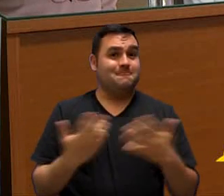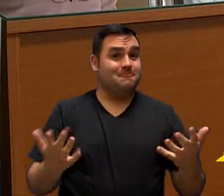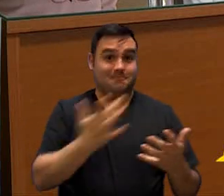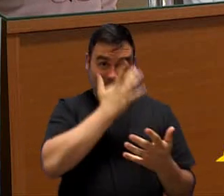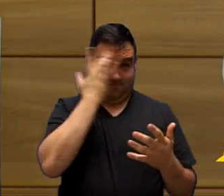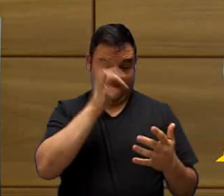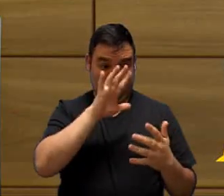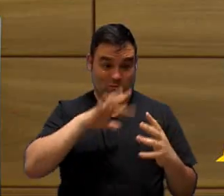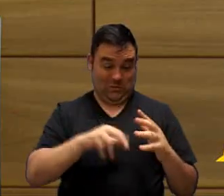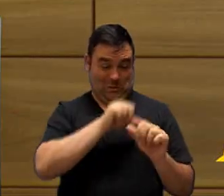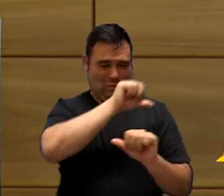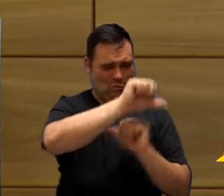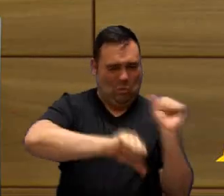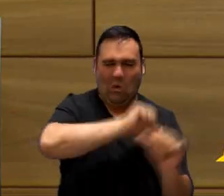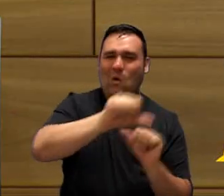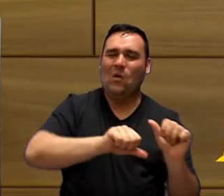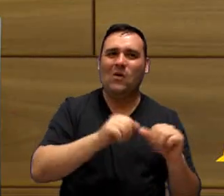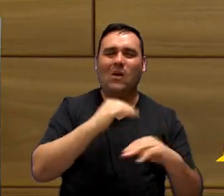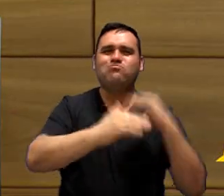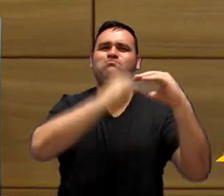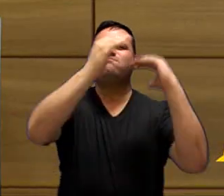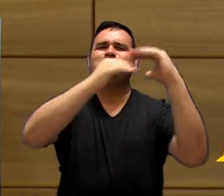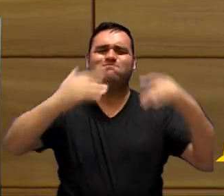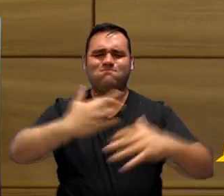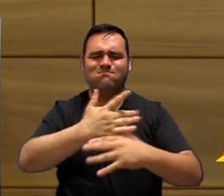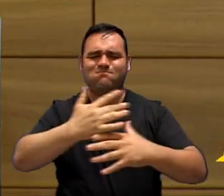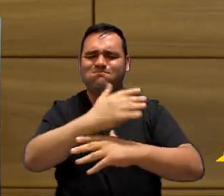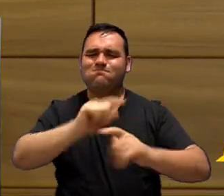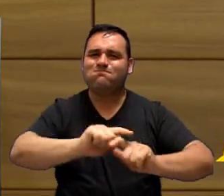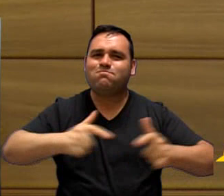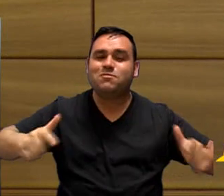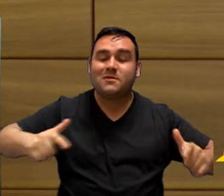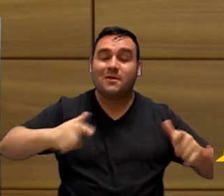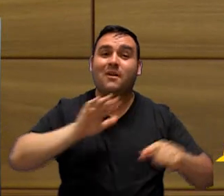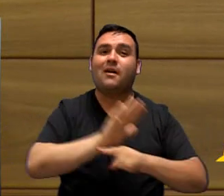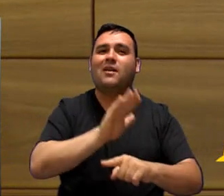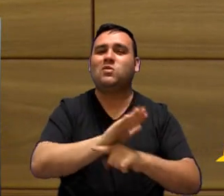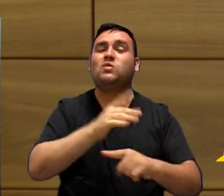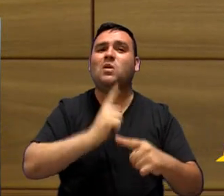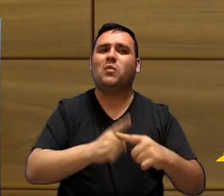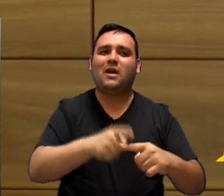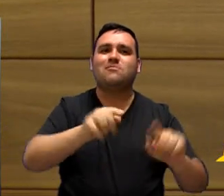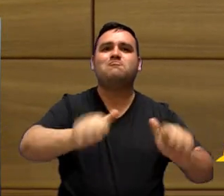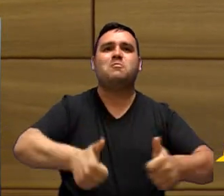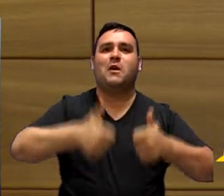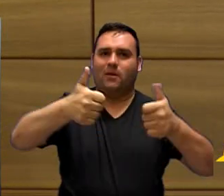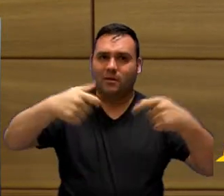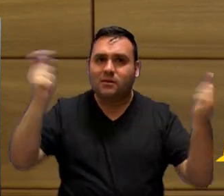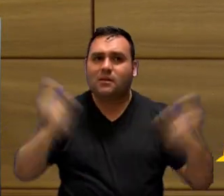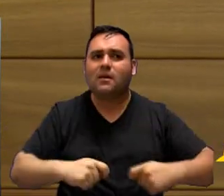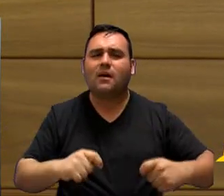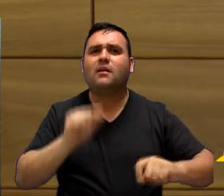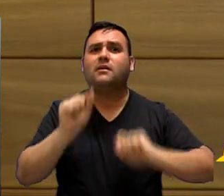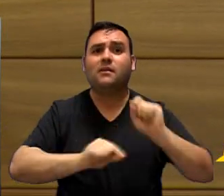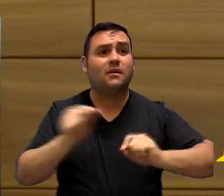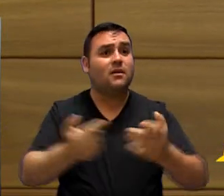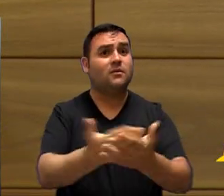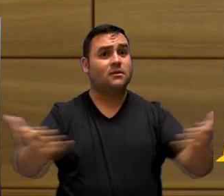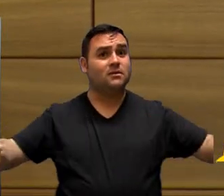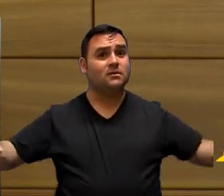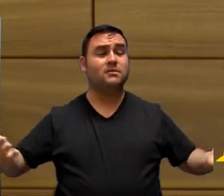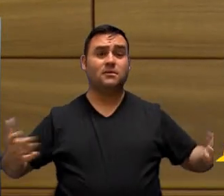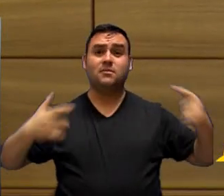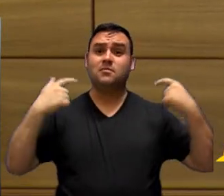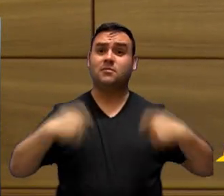Quem faz as coisas se transformarem, quem constrói a nossa cidade, o lugar onde a gente vive, para que ele seja melhor, somos nós mesmos